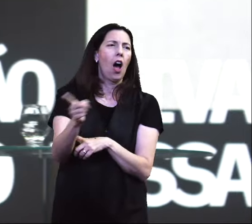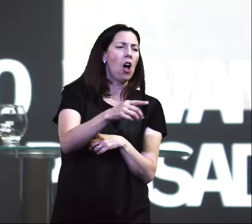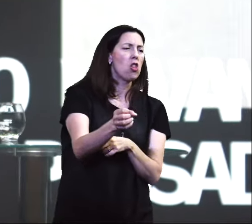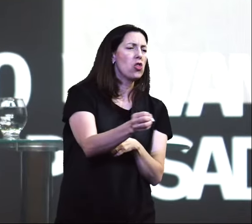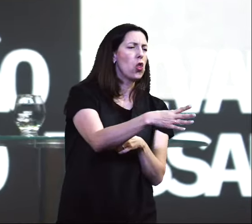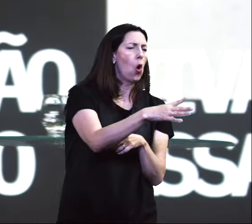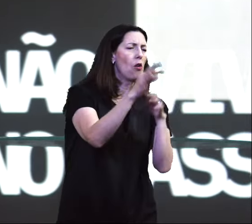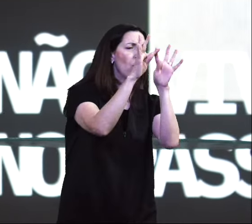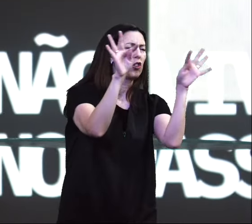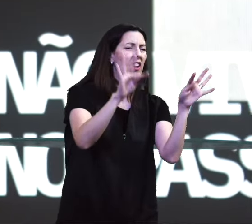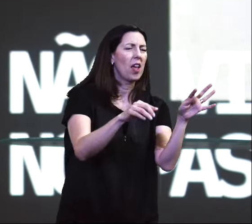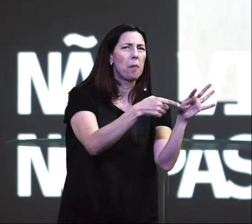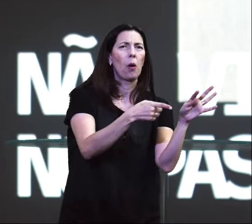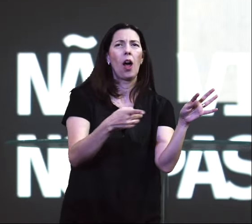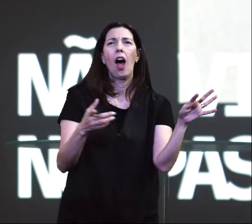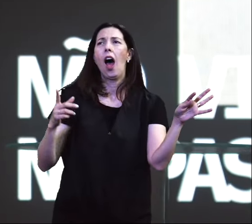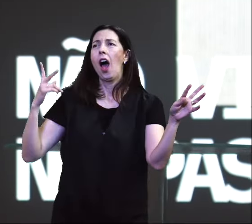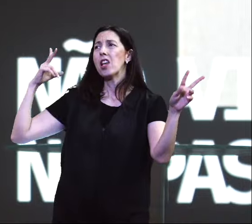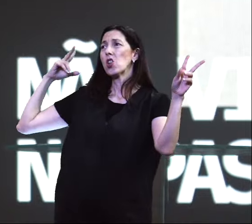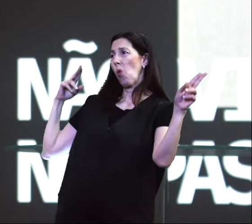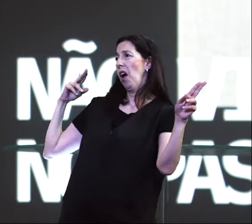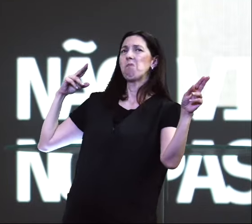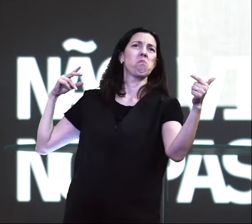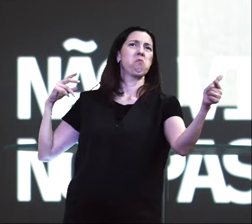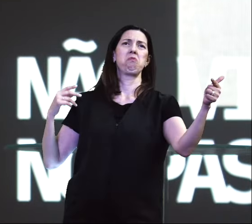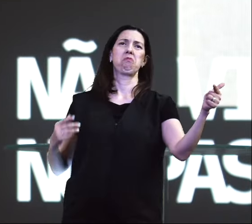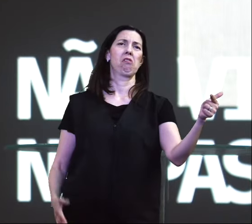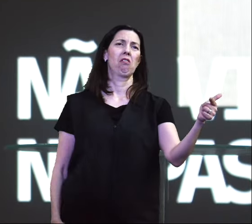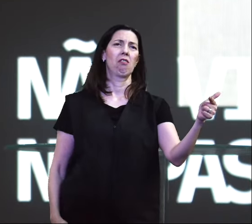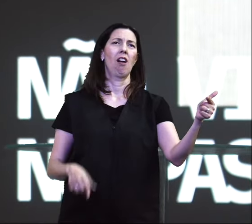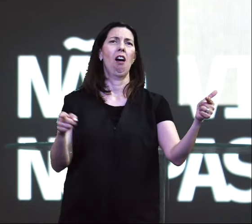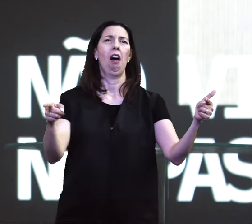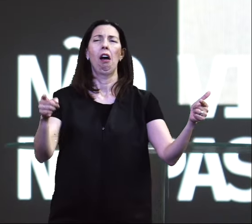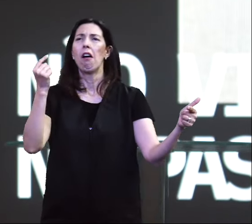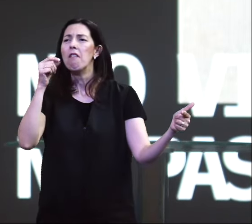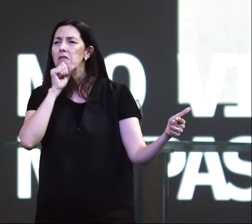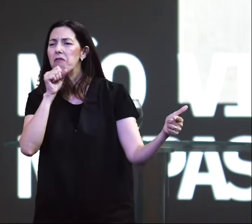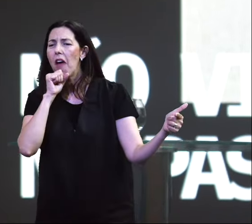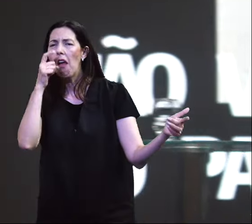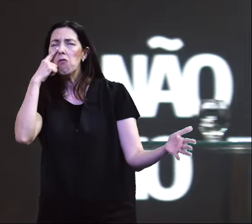Ei, Deus tem uma coisa nova para nós,